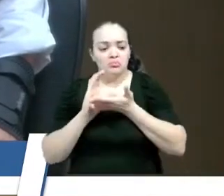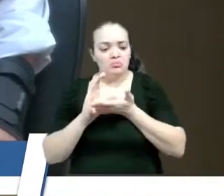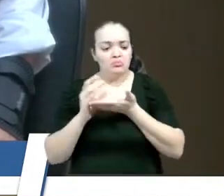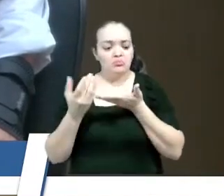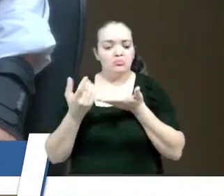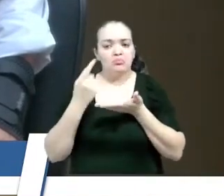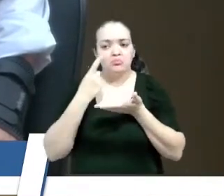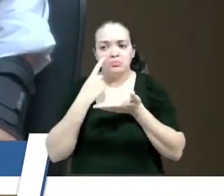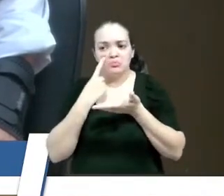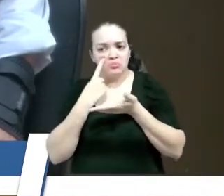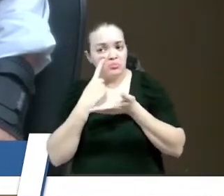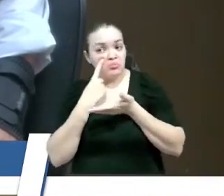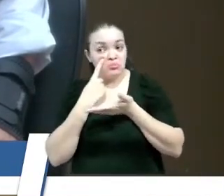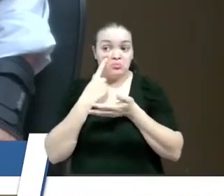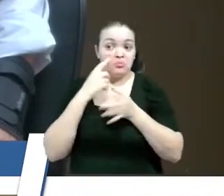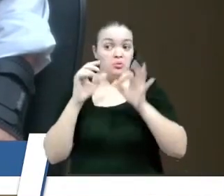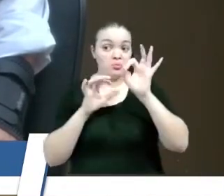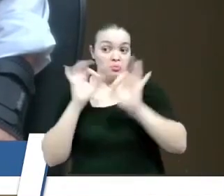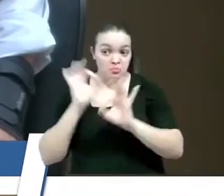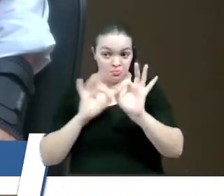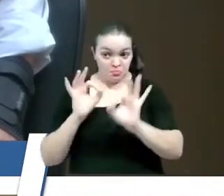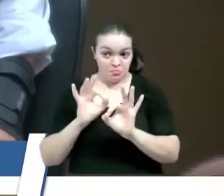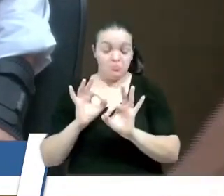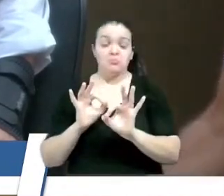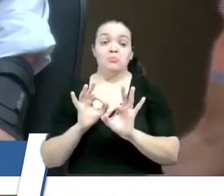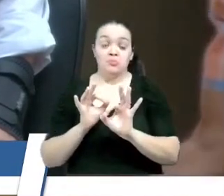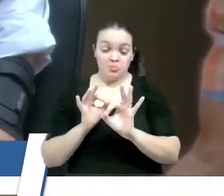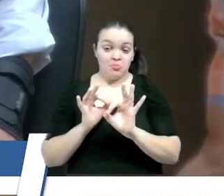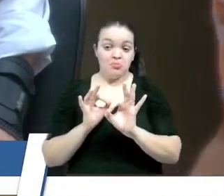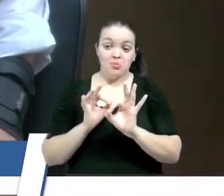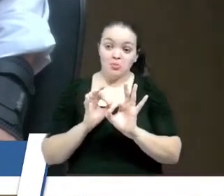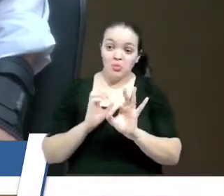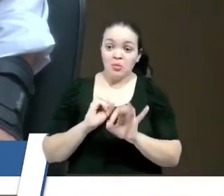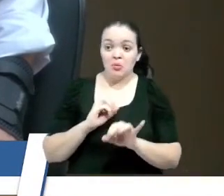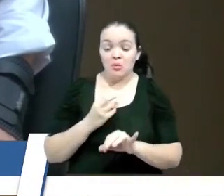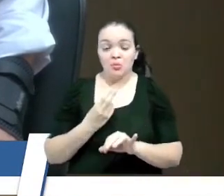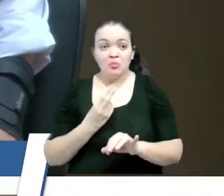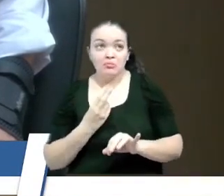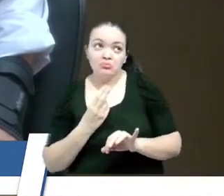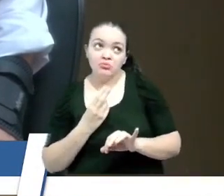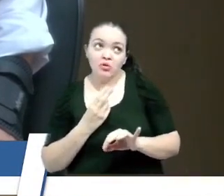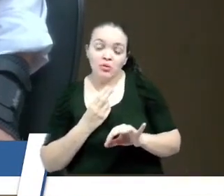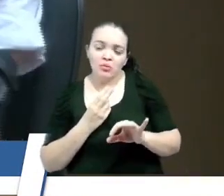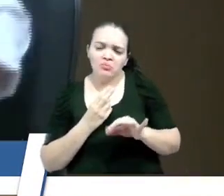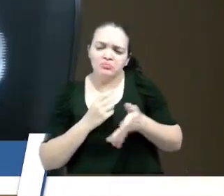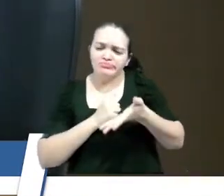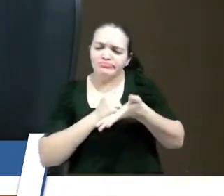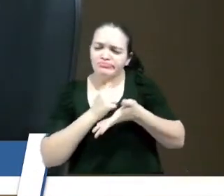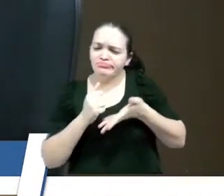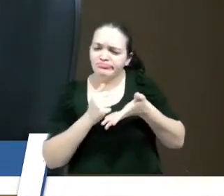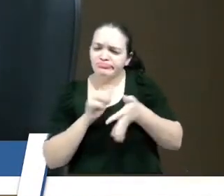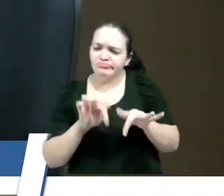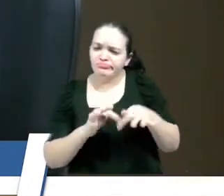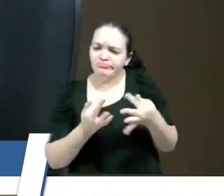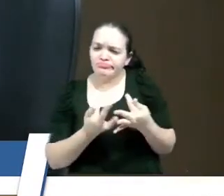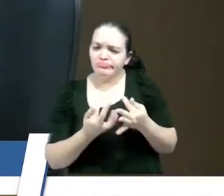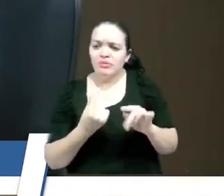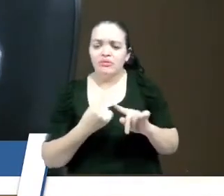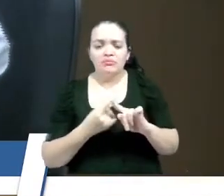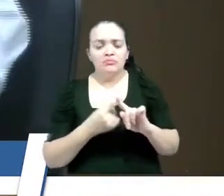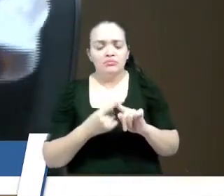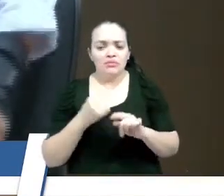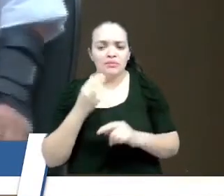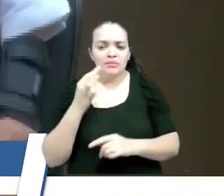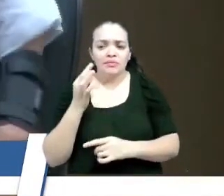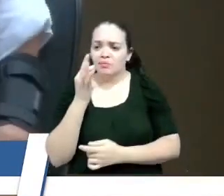foi muito bem elaborado, ou ele foi muito enxuto. Porque até setembro